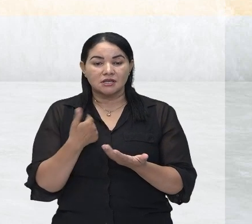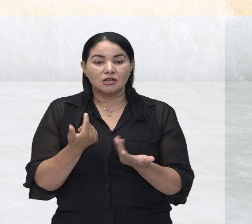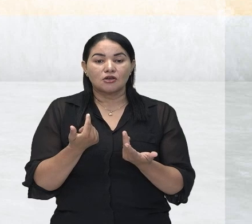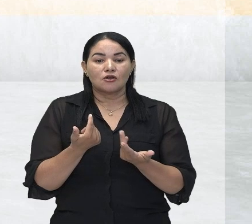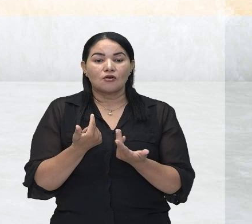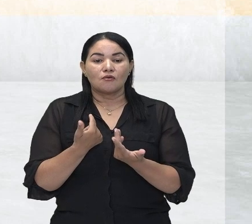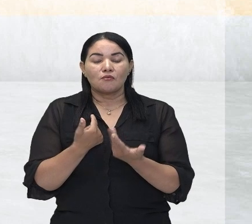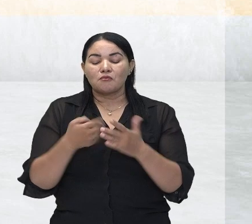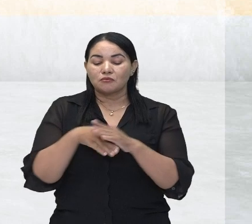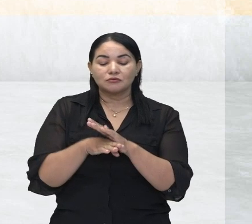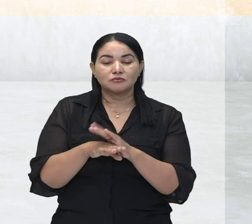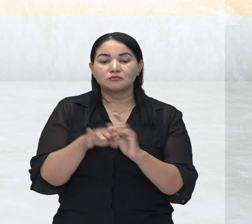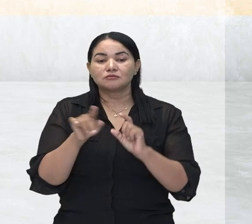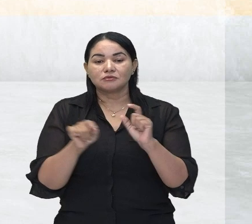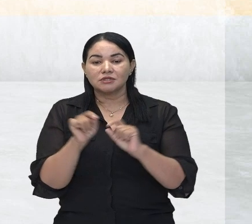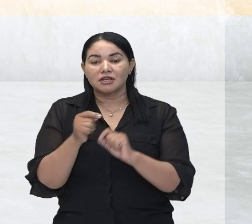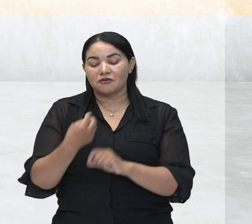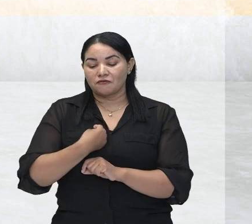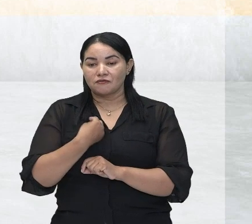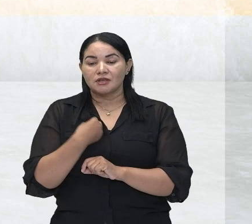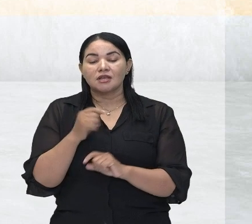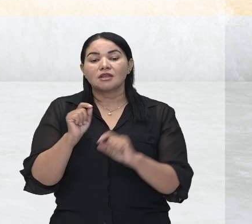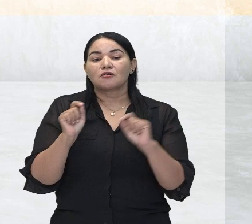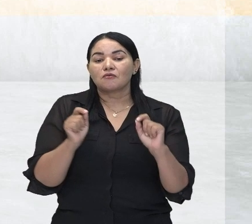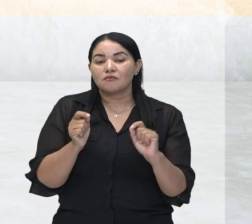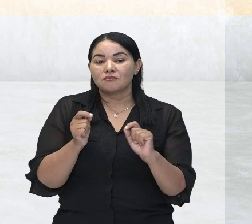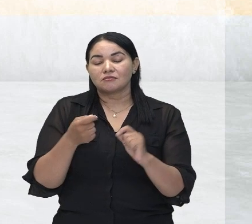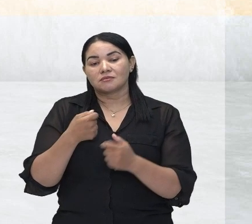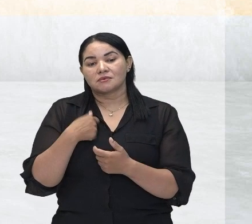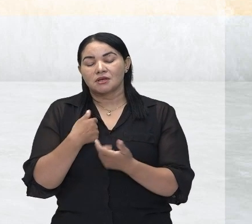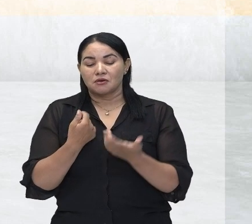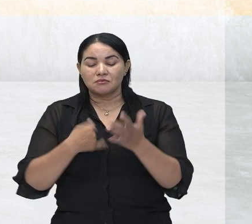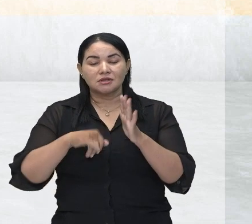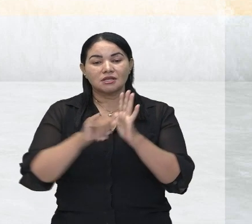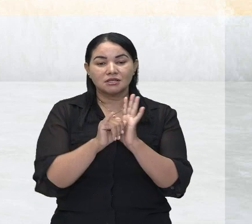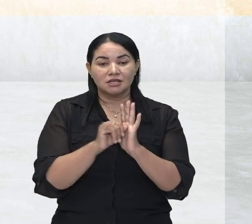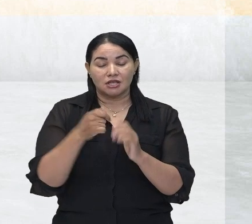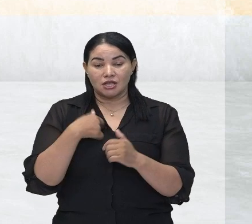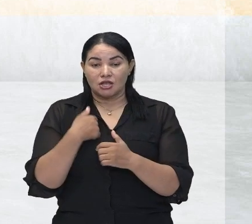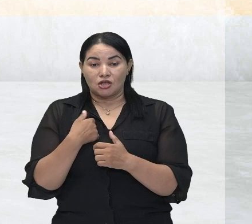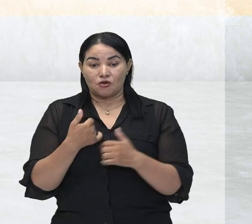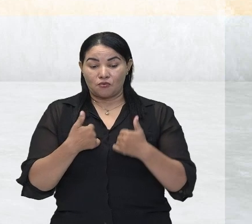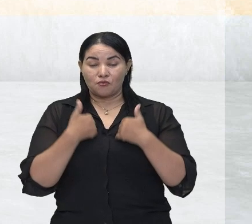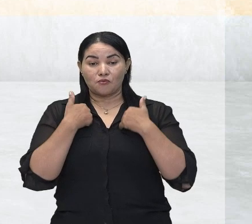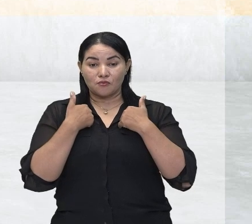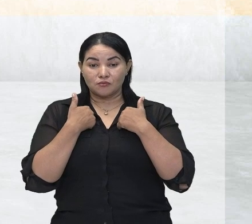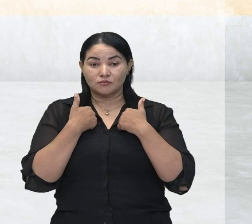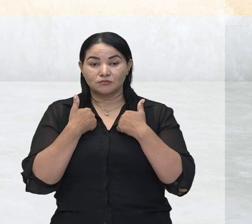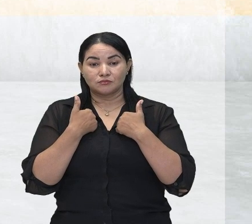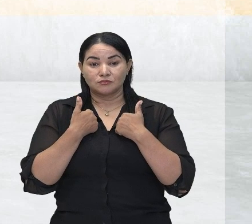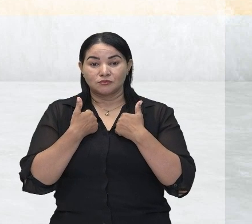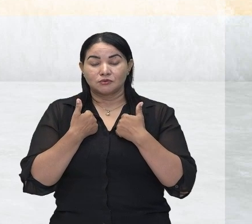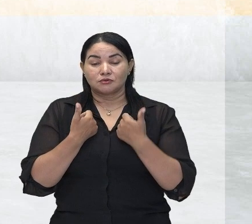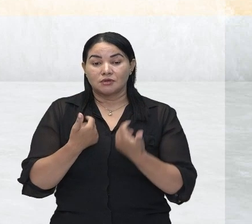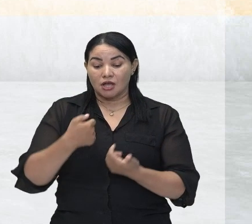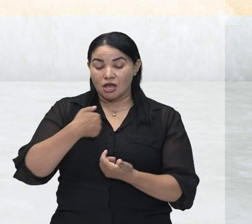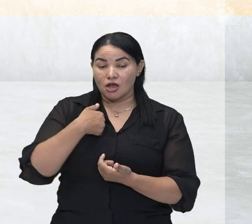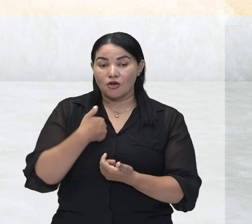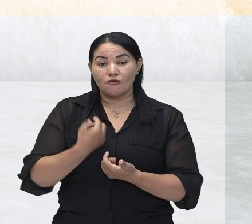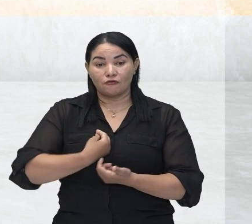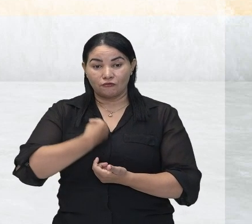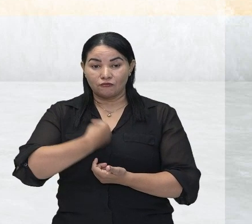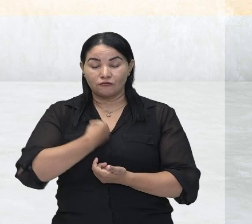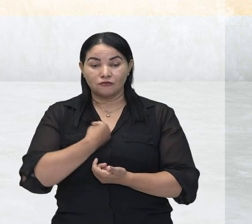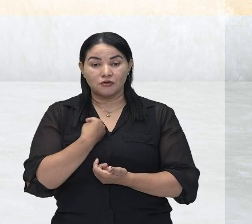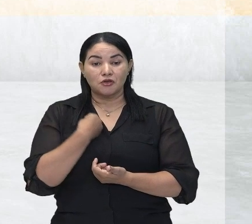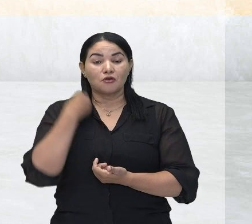raízes? Eu aceito, eu compreendo, eu tenho orgulho, eu vivo essa